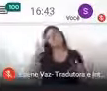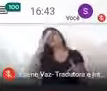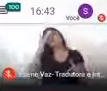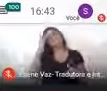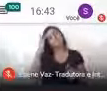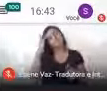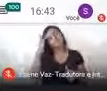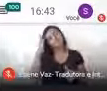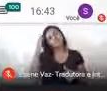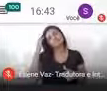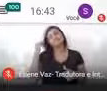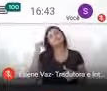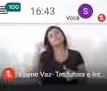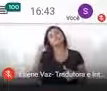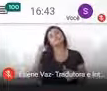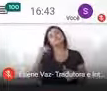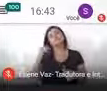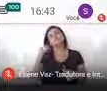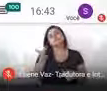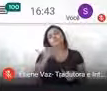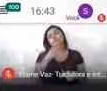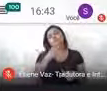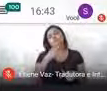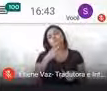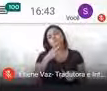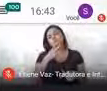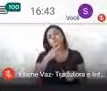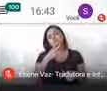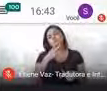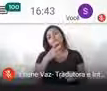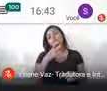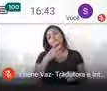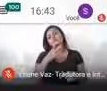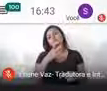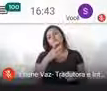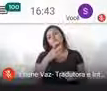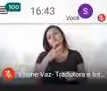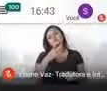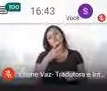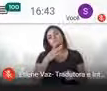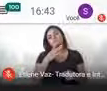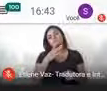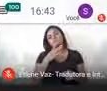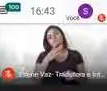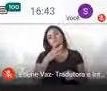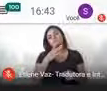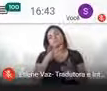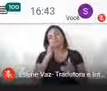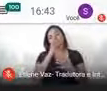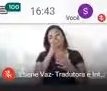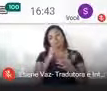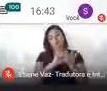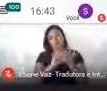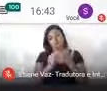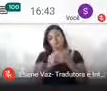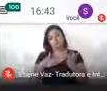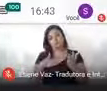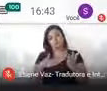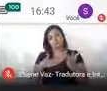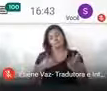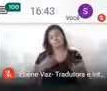esse texto, esse volume, o volume 12, se não me engano, o volume atual, a Revista Brasileira de Linguística